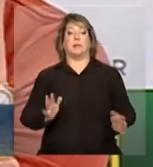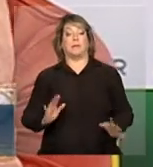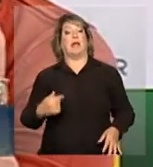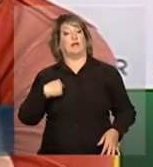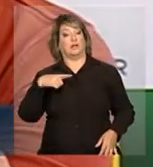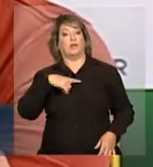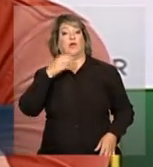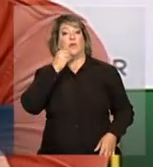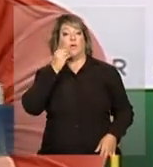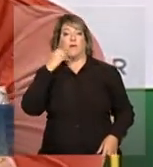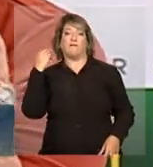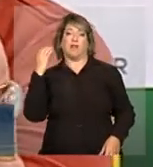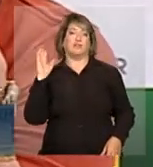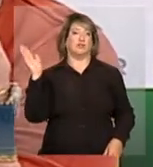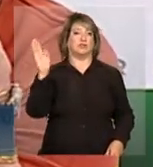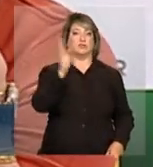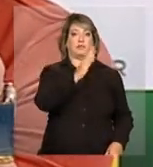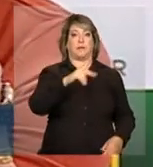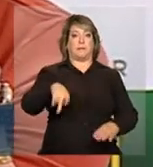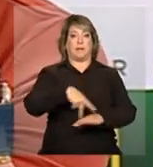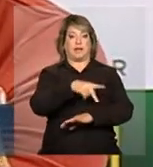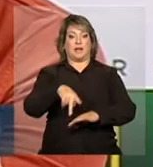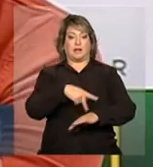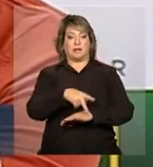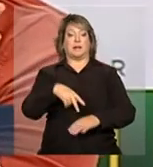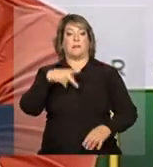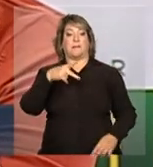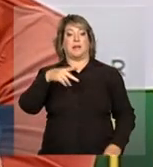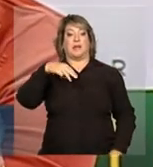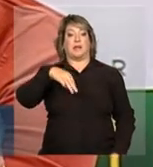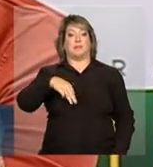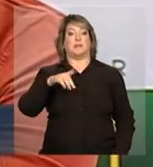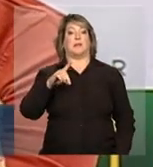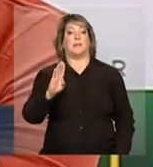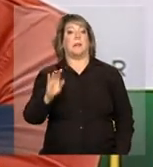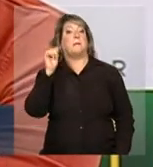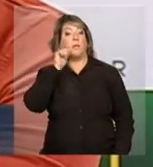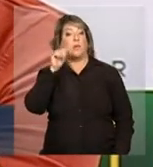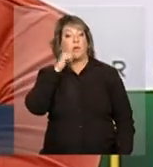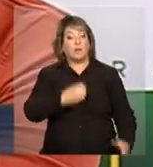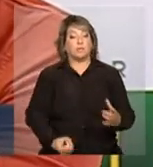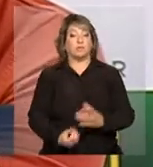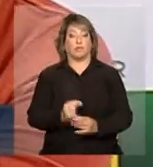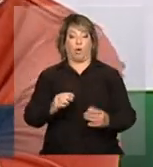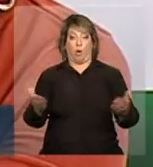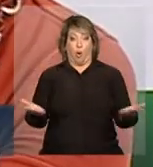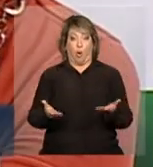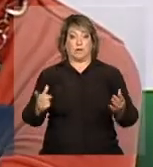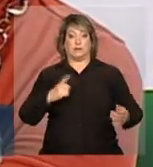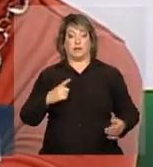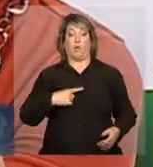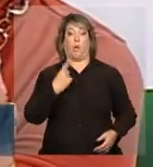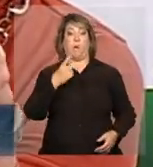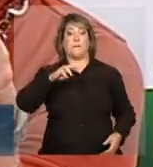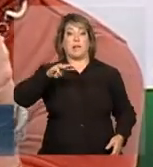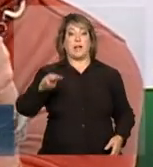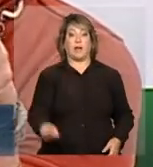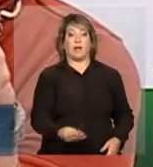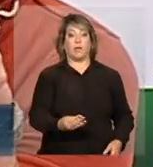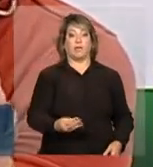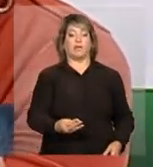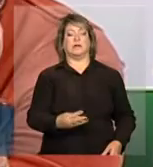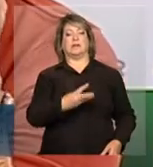viajar o país montando o PMDB Mulher, fundando o PMDB Mulher. Hoje nós estamos com cerca de 1.300.000